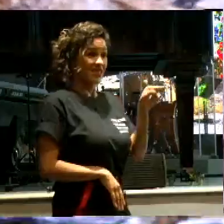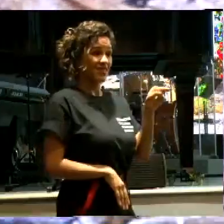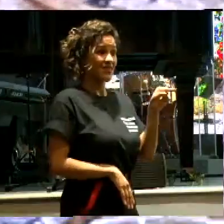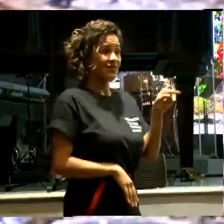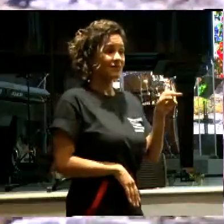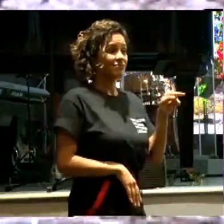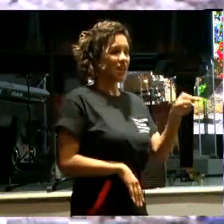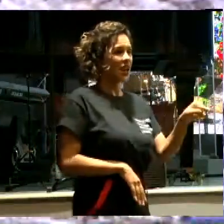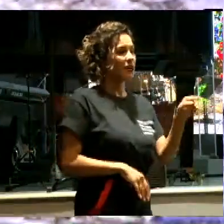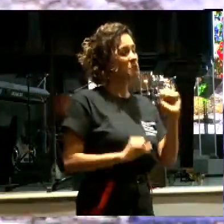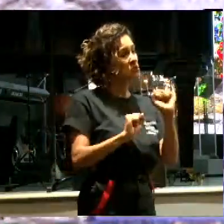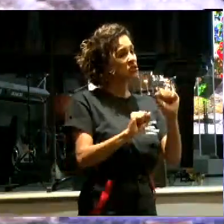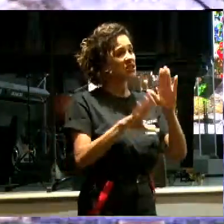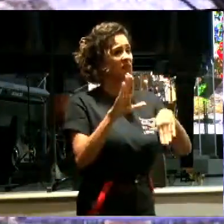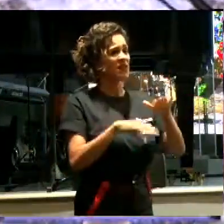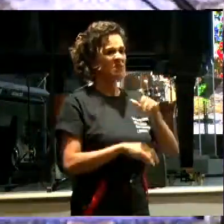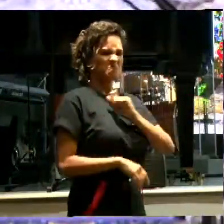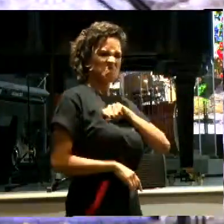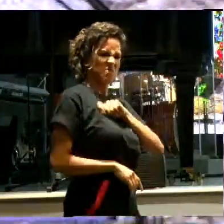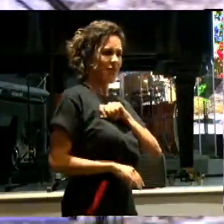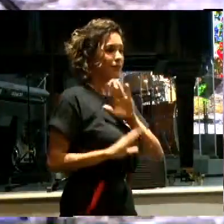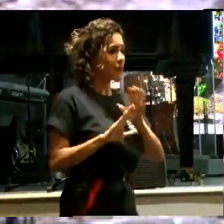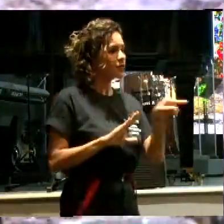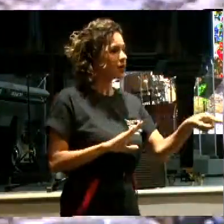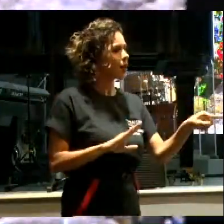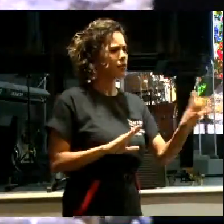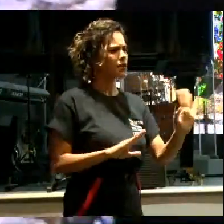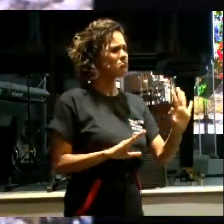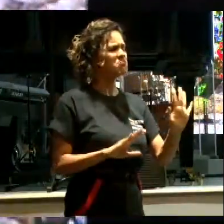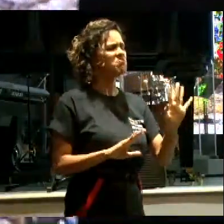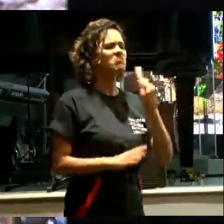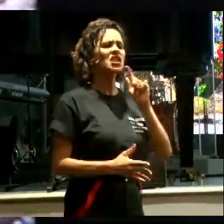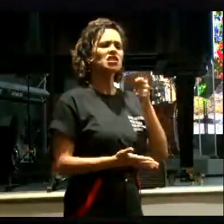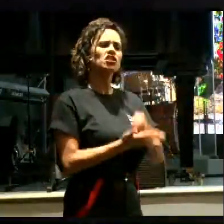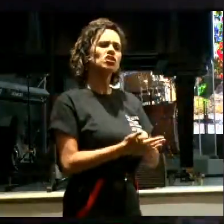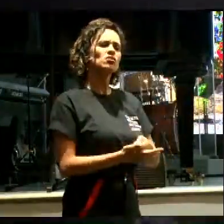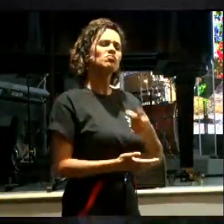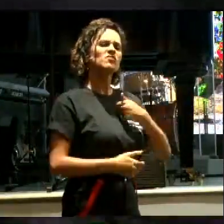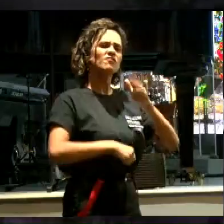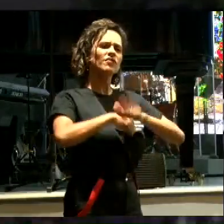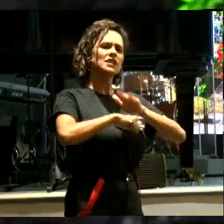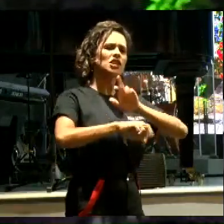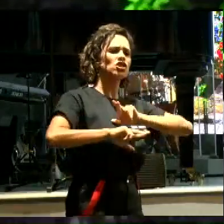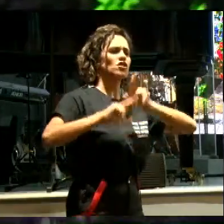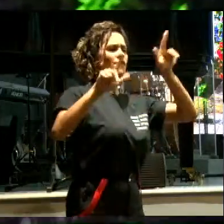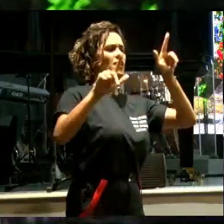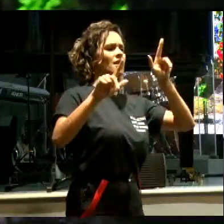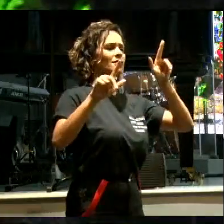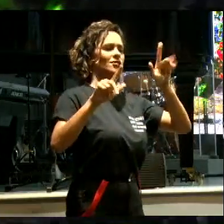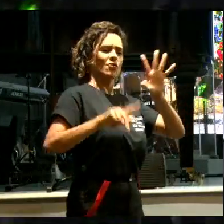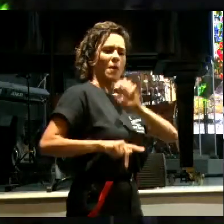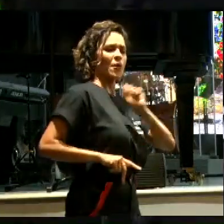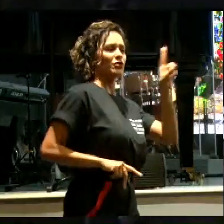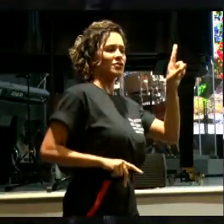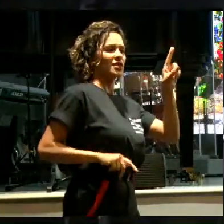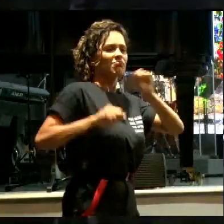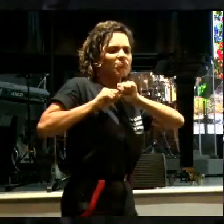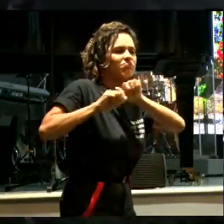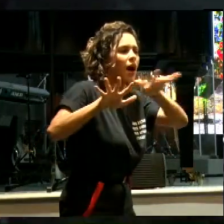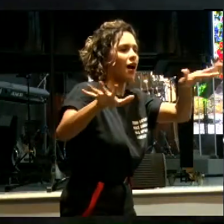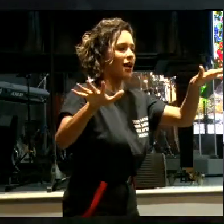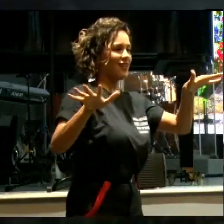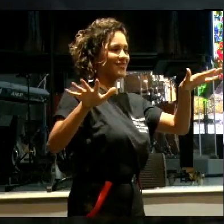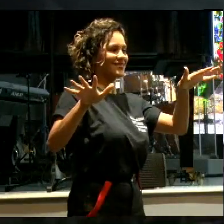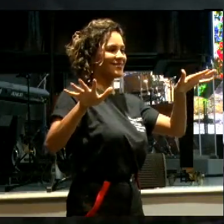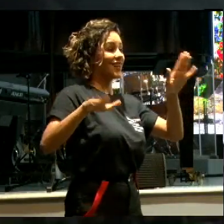uma agente do mover de Deus. E você não é diferente. O país pode